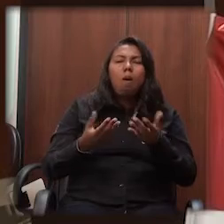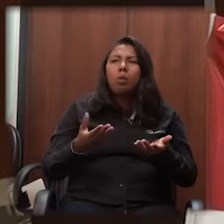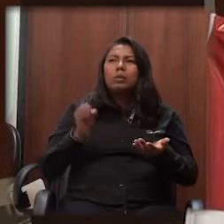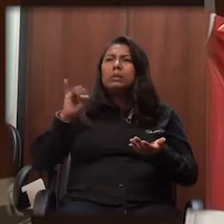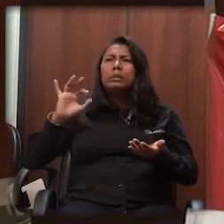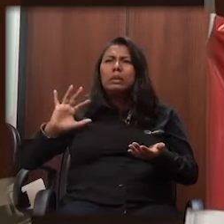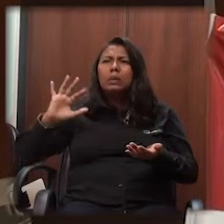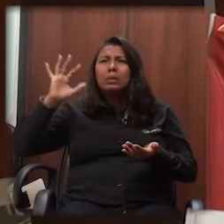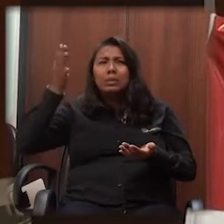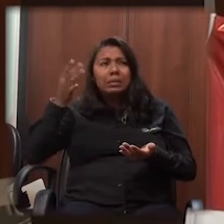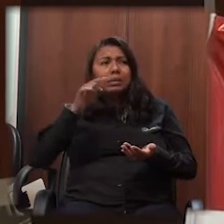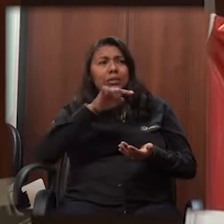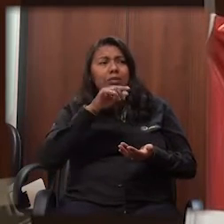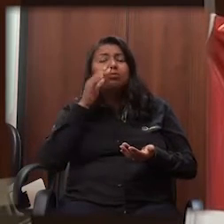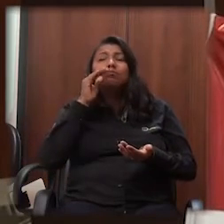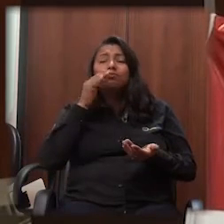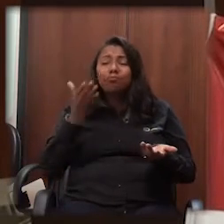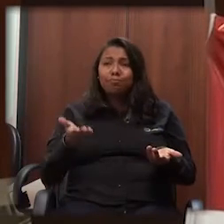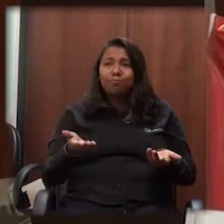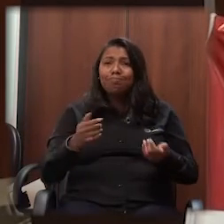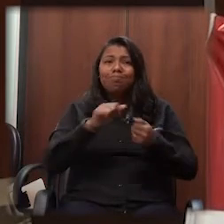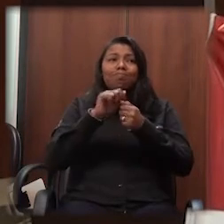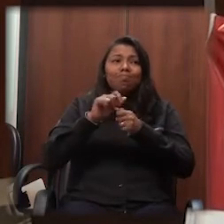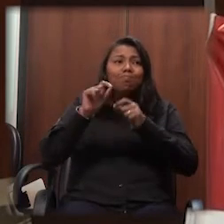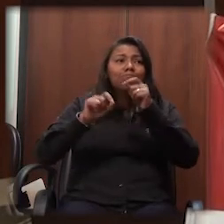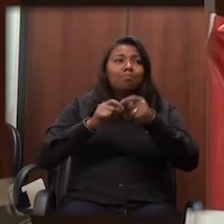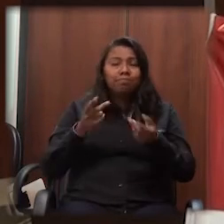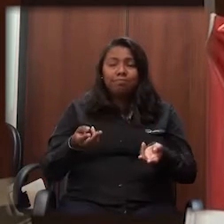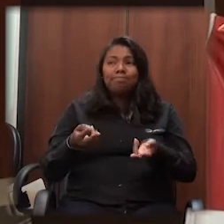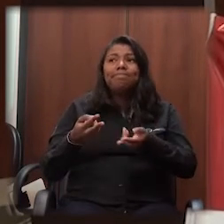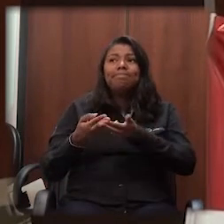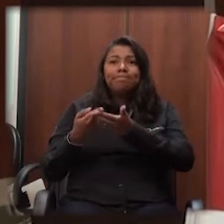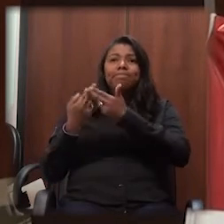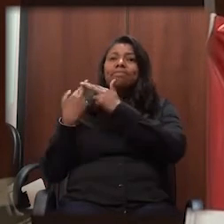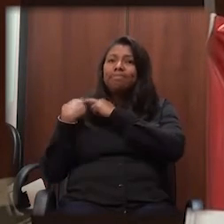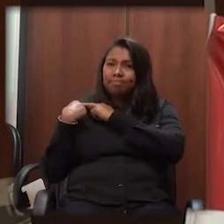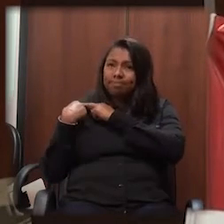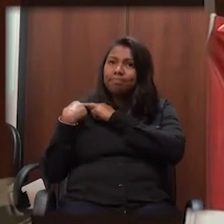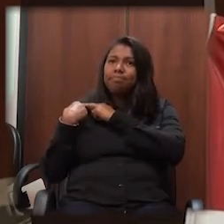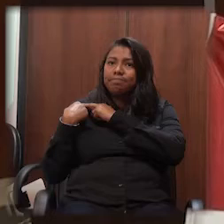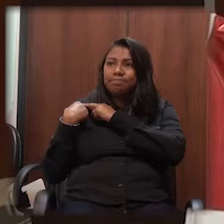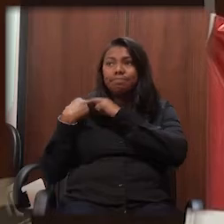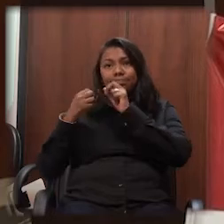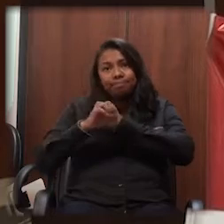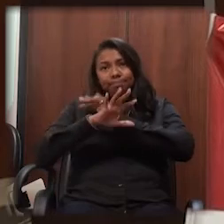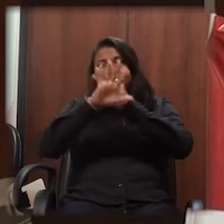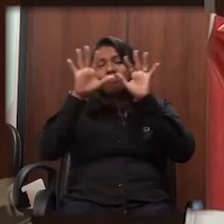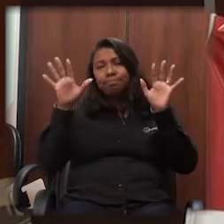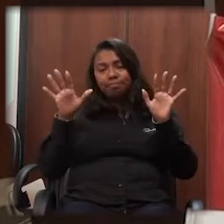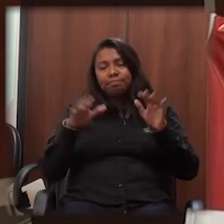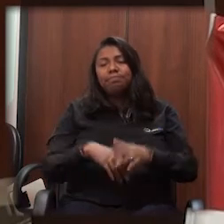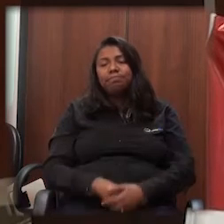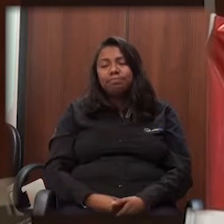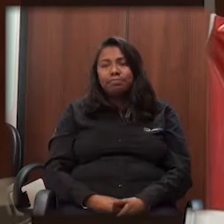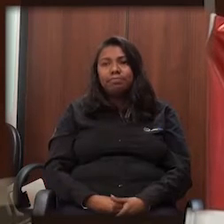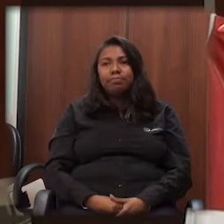acontece envolvendo os seus trabalhadores e, portanto, com uma responsabilidade mais evidente dessa instituição,